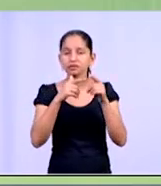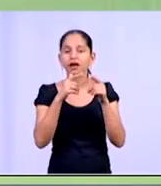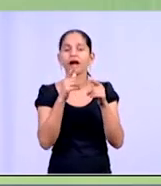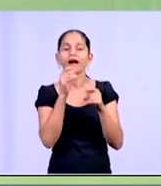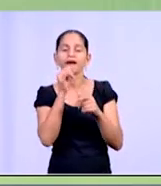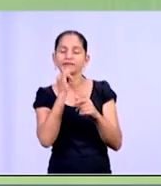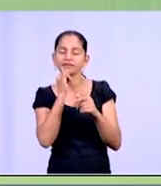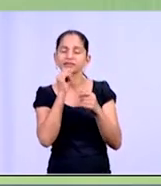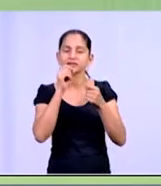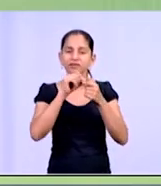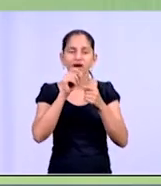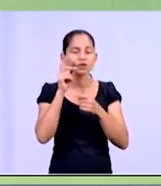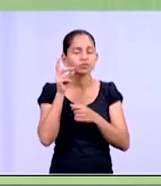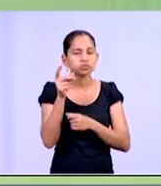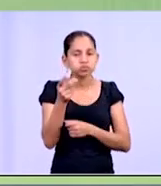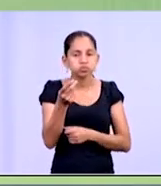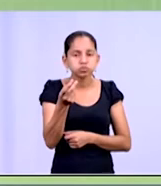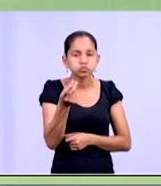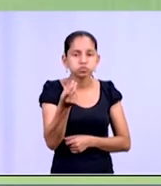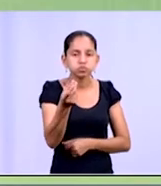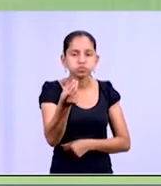E e assim por diante.